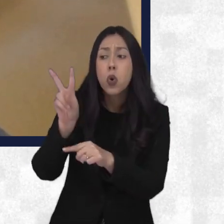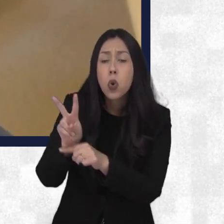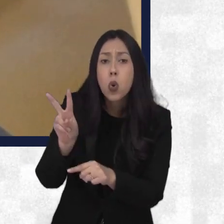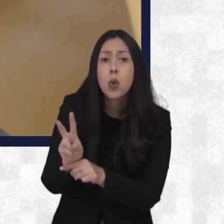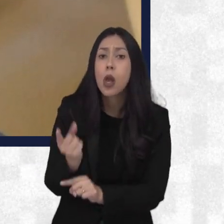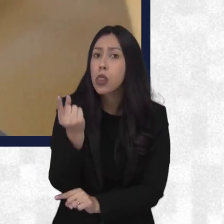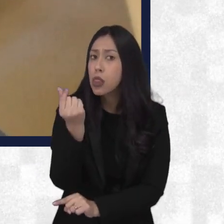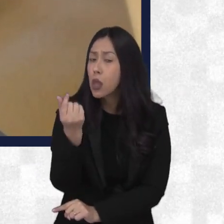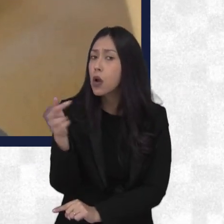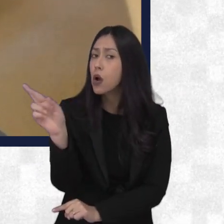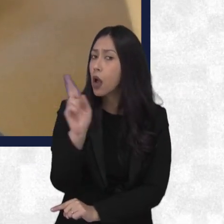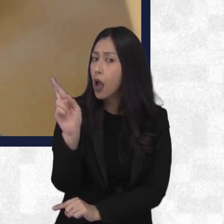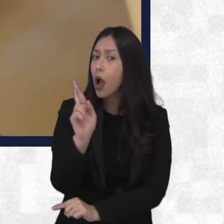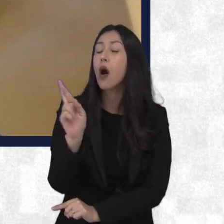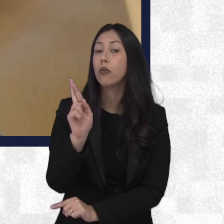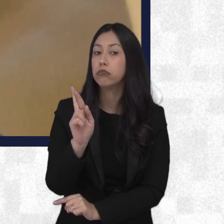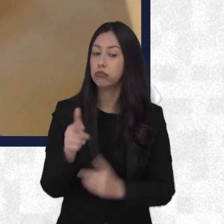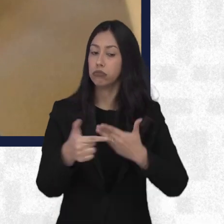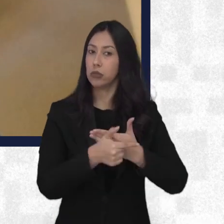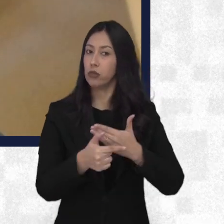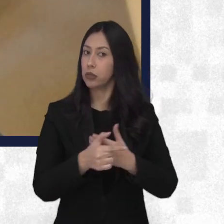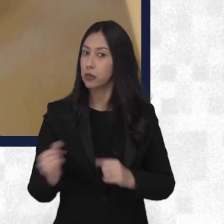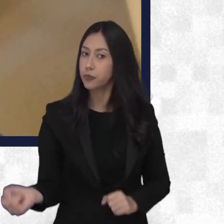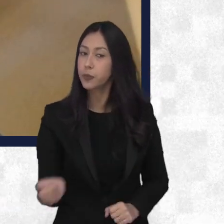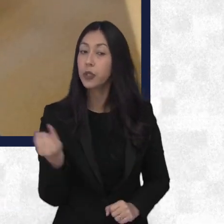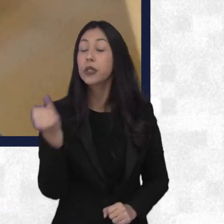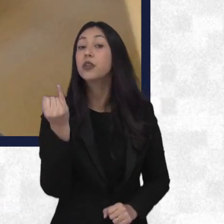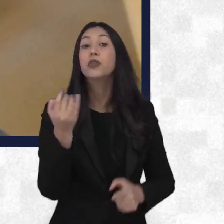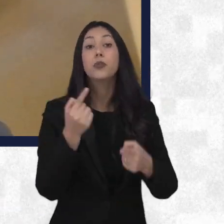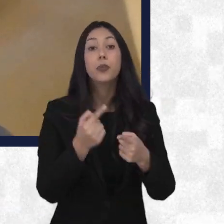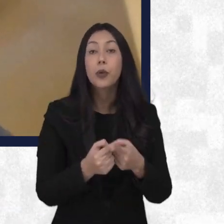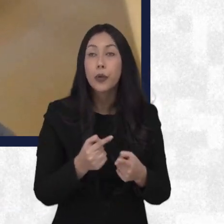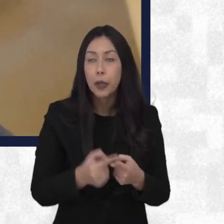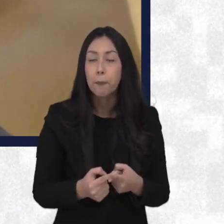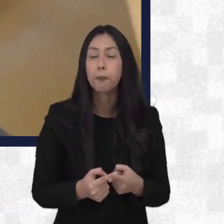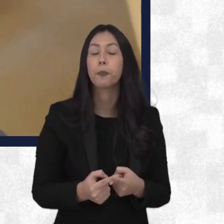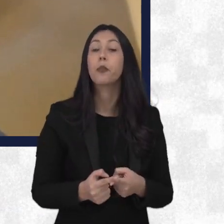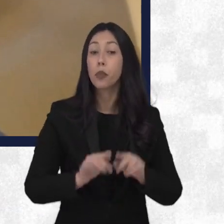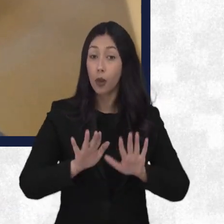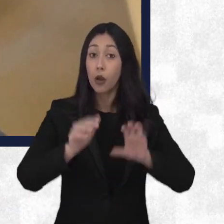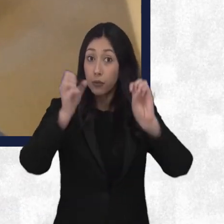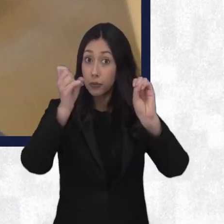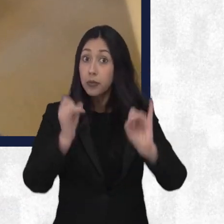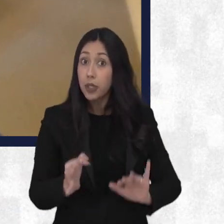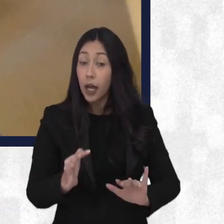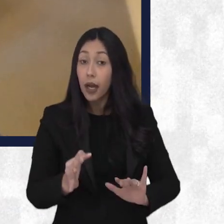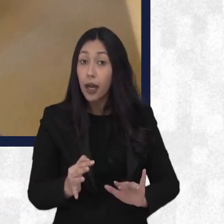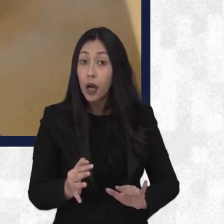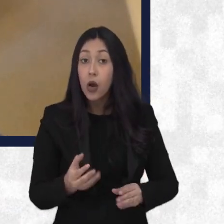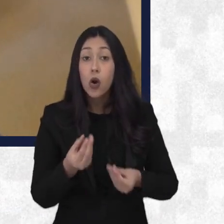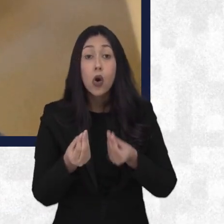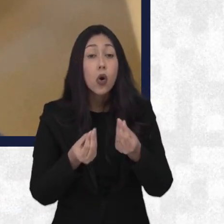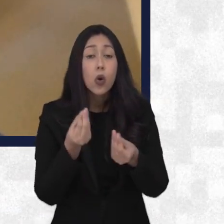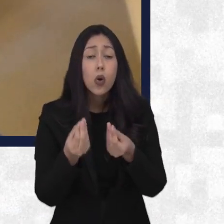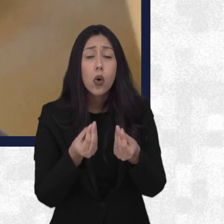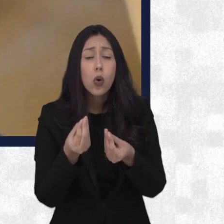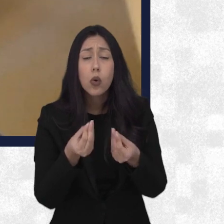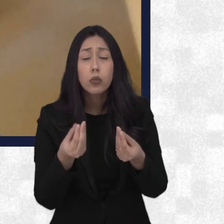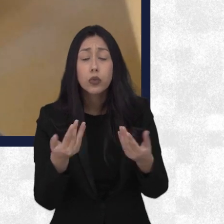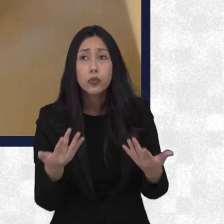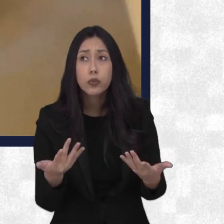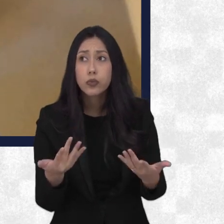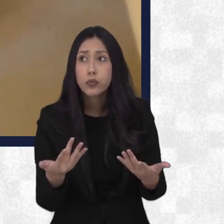que é parte muito importante dessa função na política econômica. Por quê? Porque, para poder